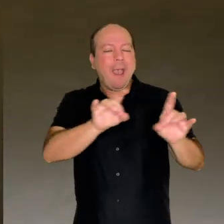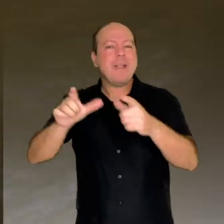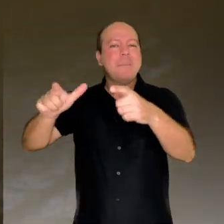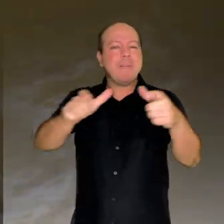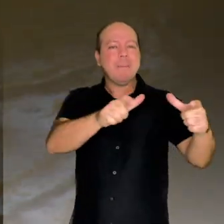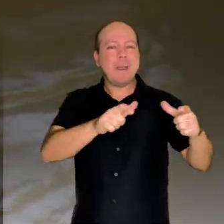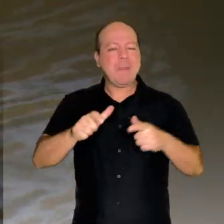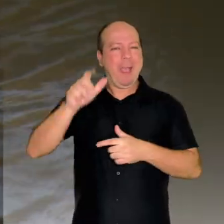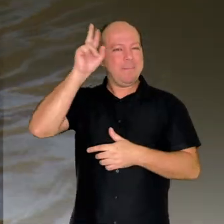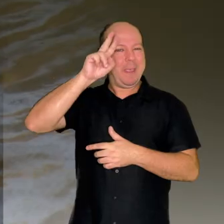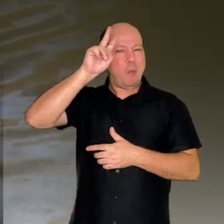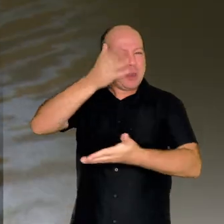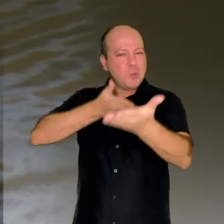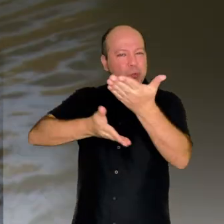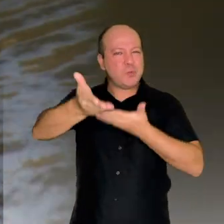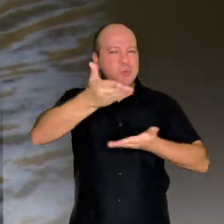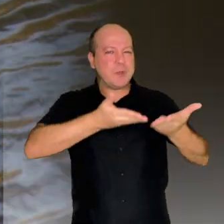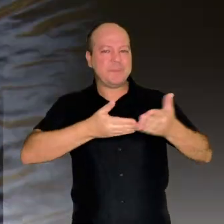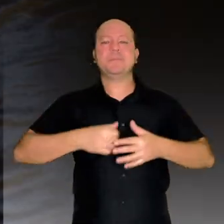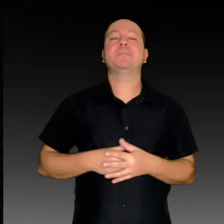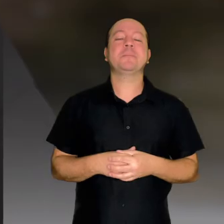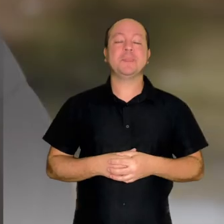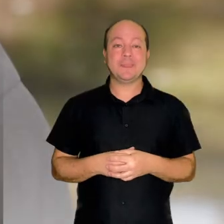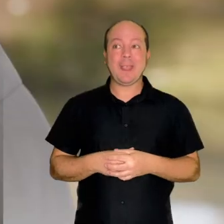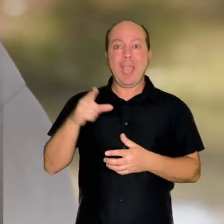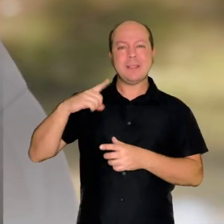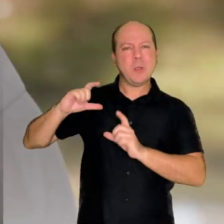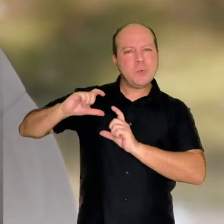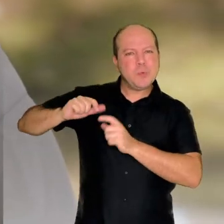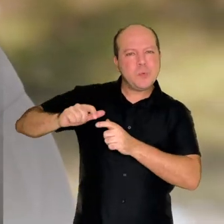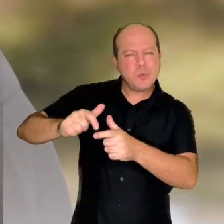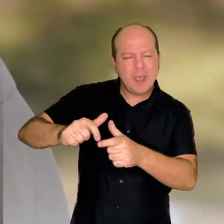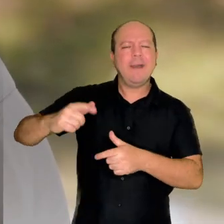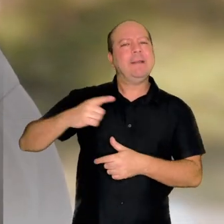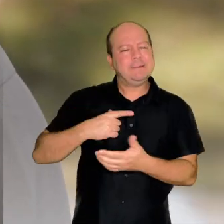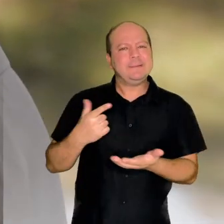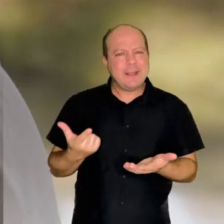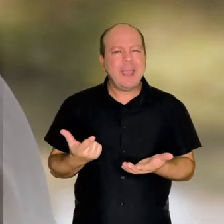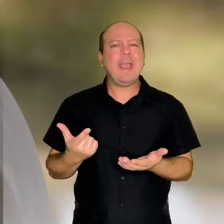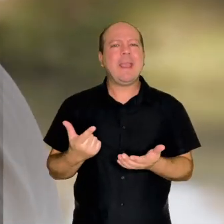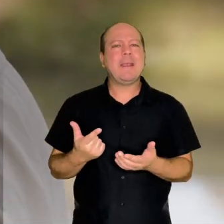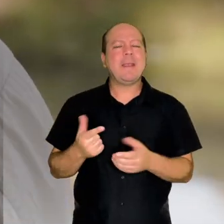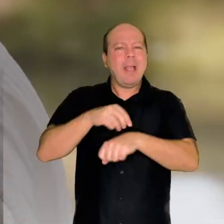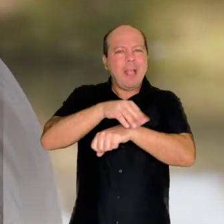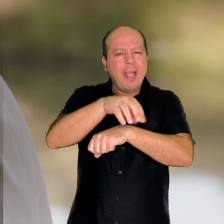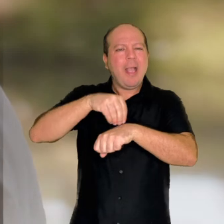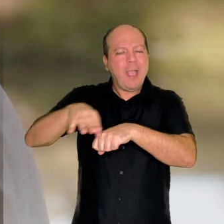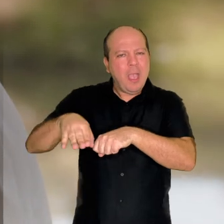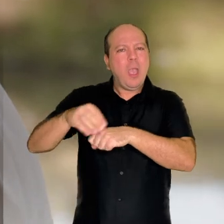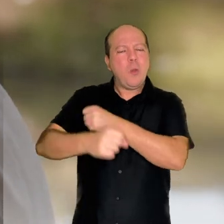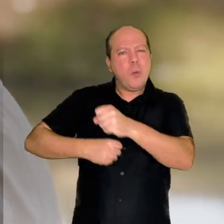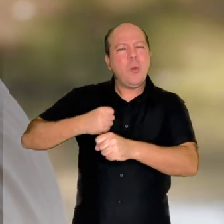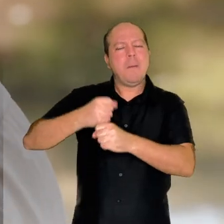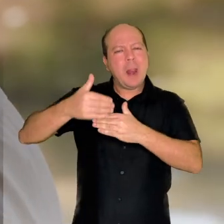cada canto e em cada memória compartilhada. Então essa ancestralidade vocês têm minerado ela